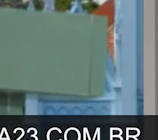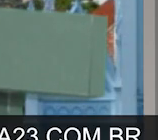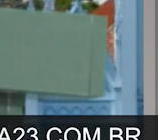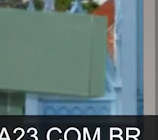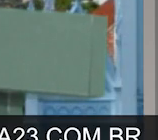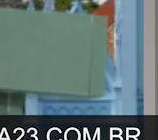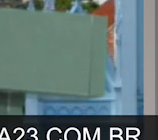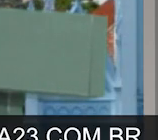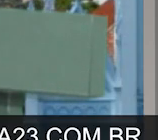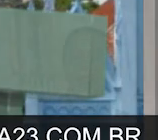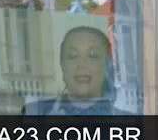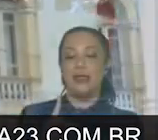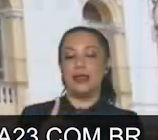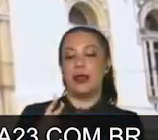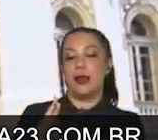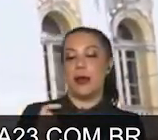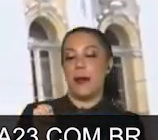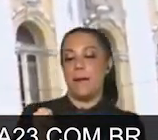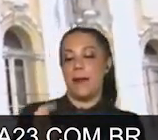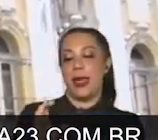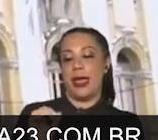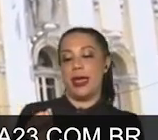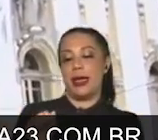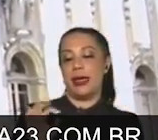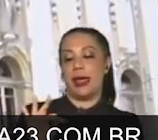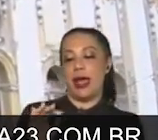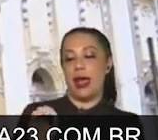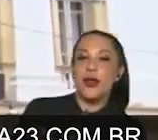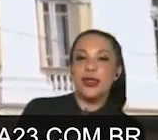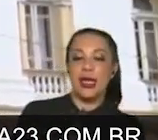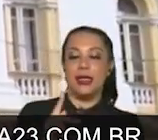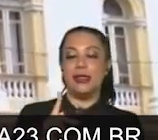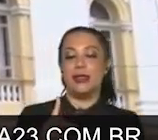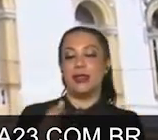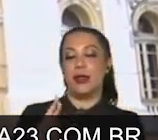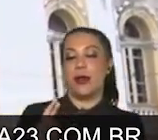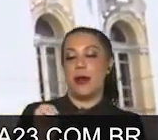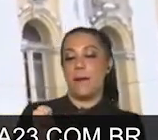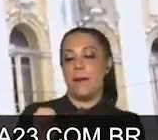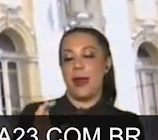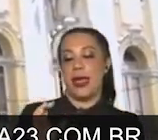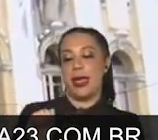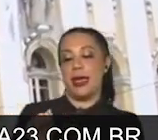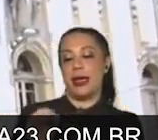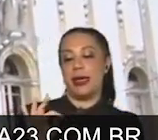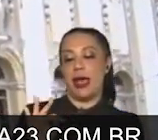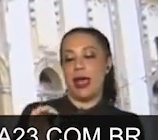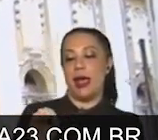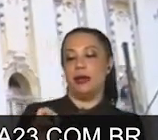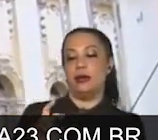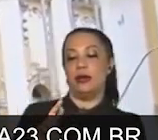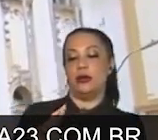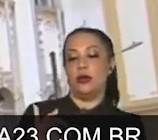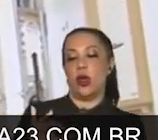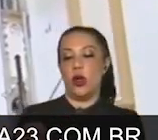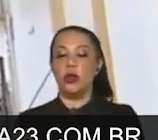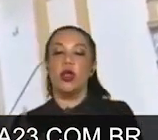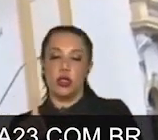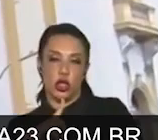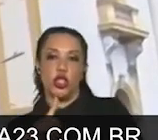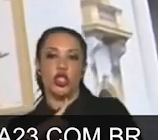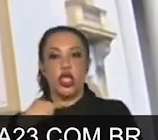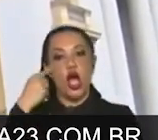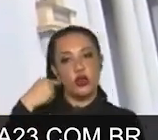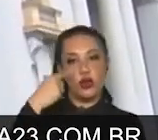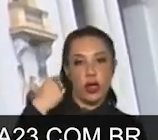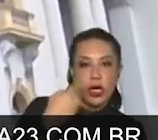refinado? Vamos entender. Quem tem processos no setor de precatórios tem um acompanhamento de advogados ou defensores públicos, e são